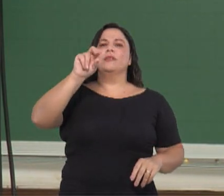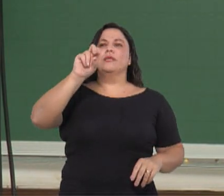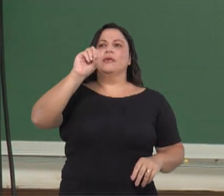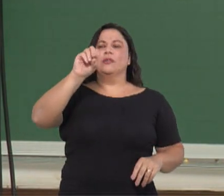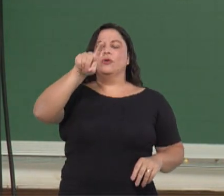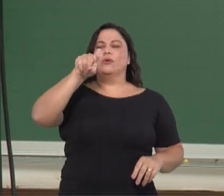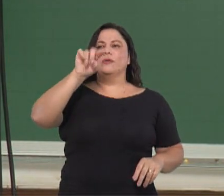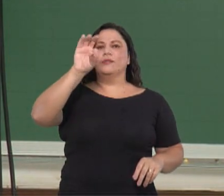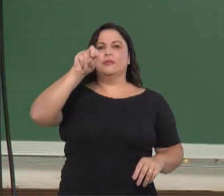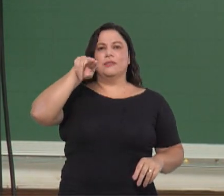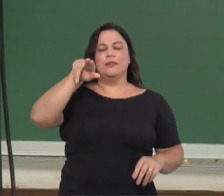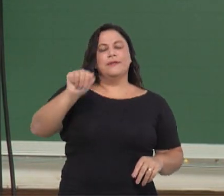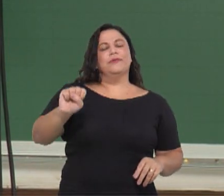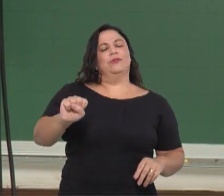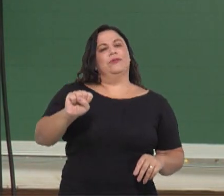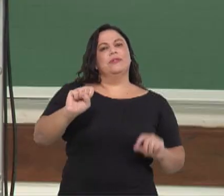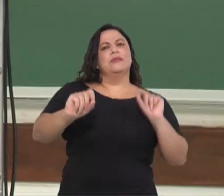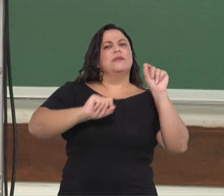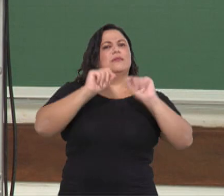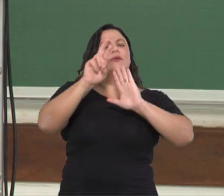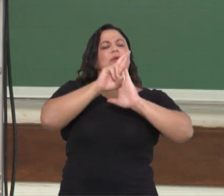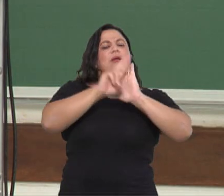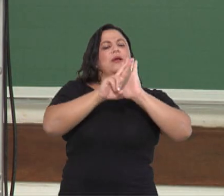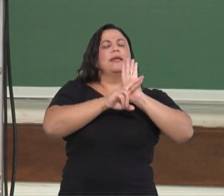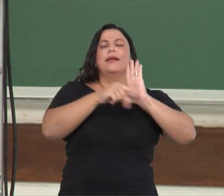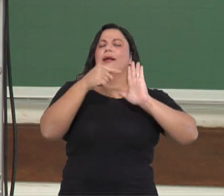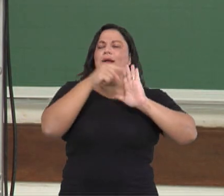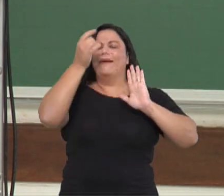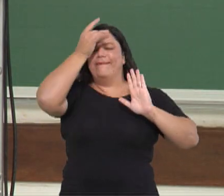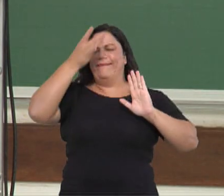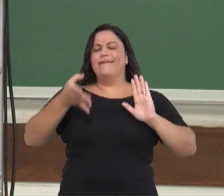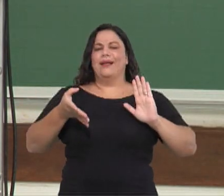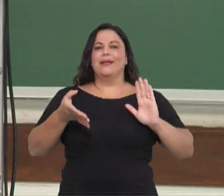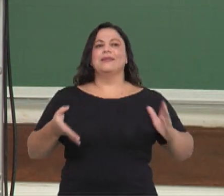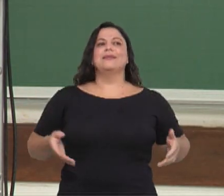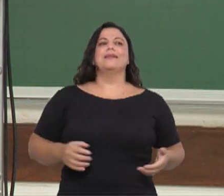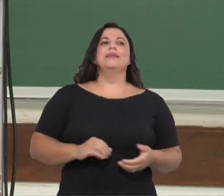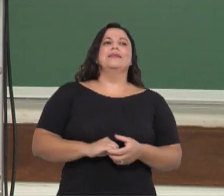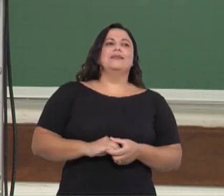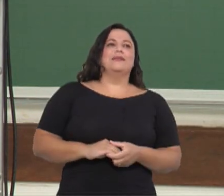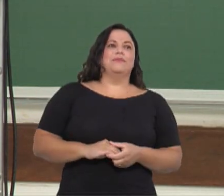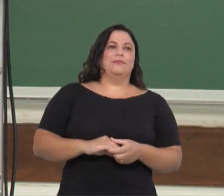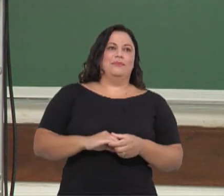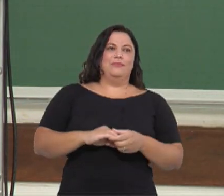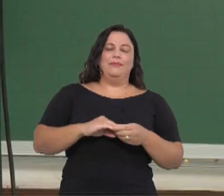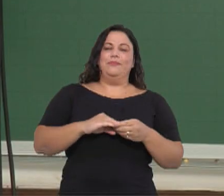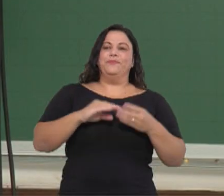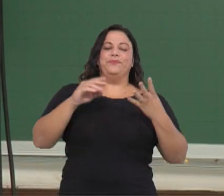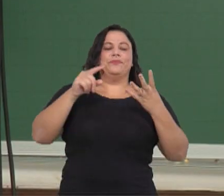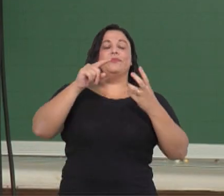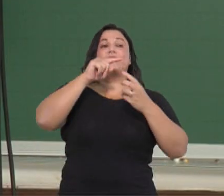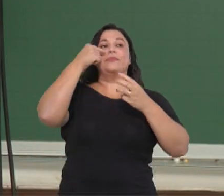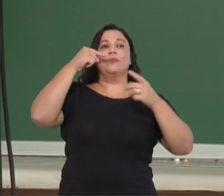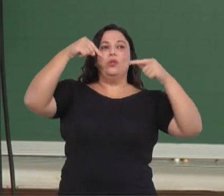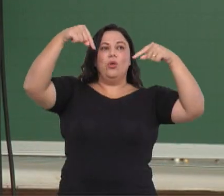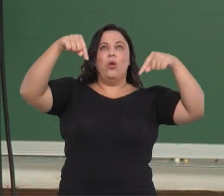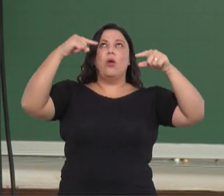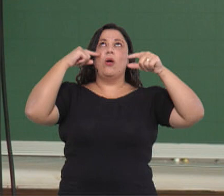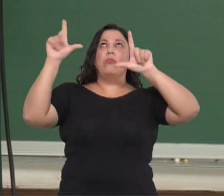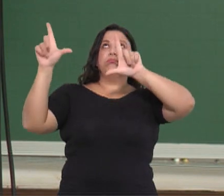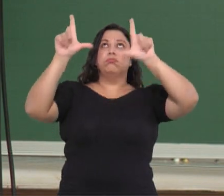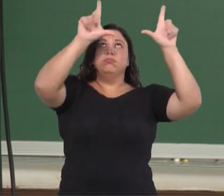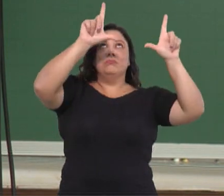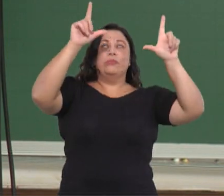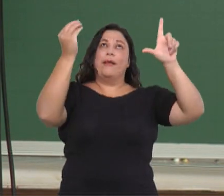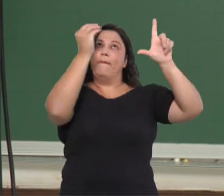proparoxítonas. E as regras das proparoxítonas são bem fáceis. Ó, última sílaba, penúltima